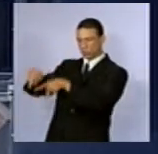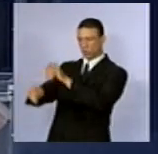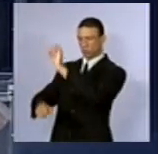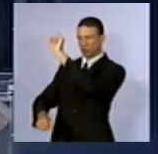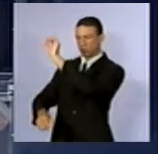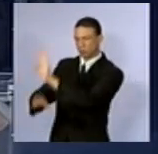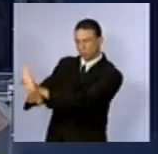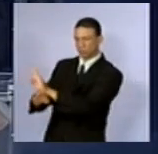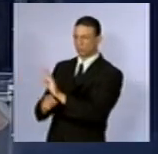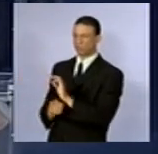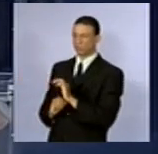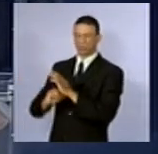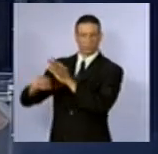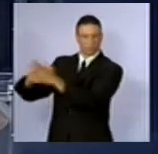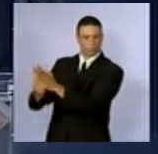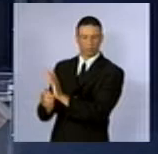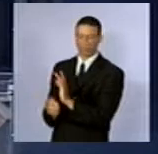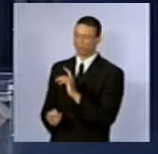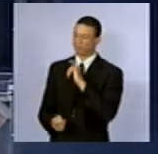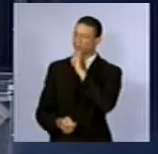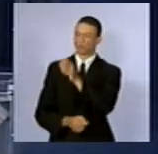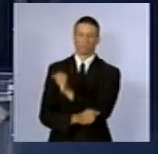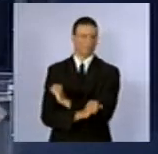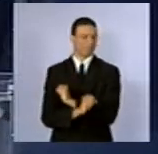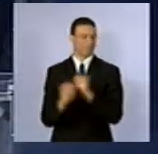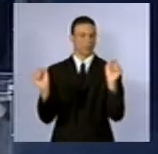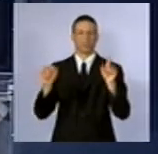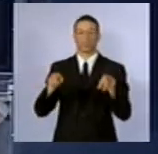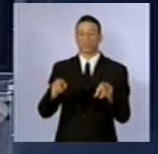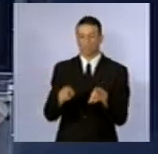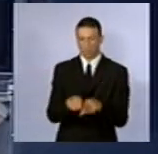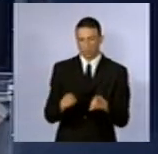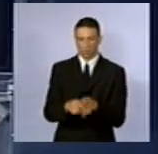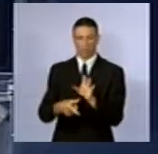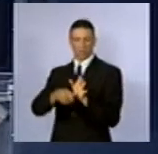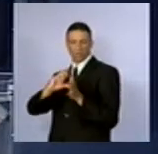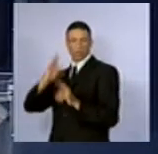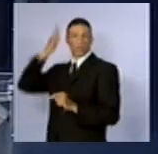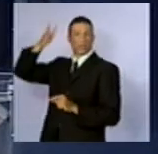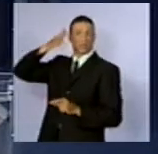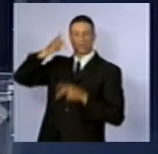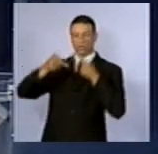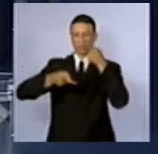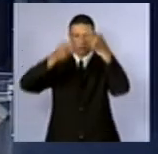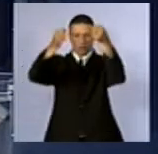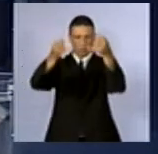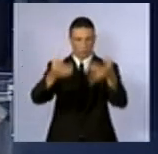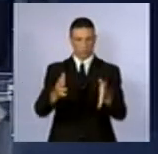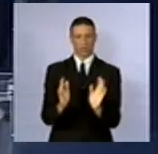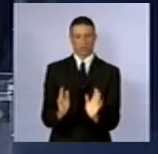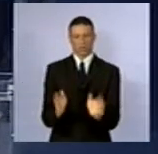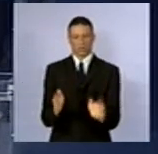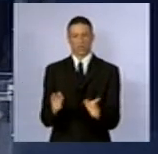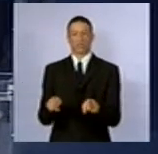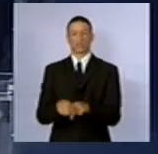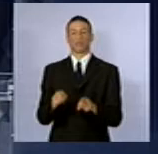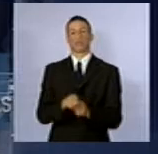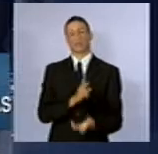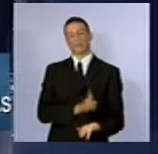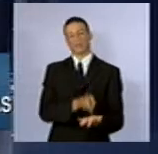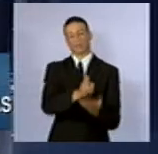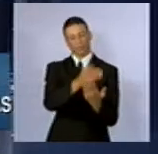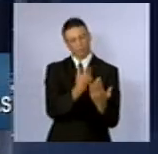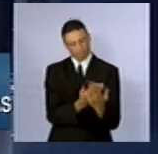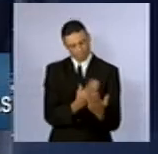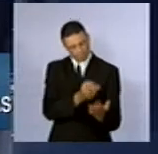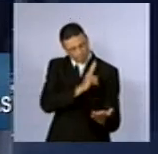é possível. E há de se, como já foi falado em várias apresentações também, a necessidade da continuidade dos